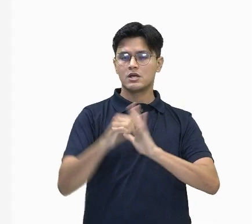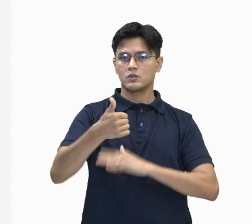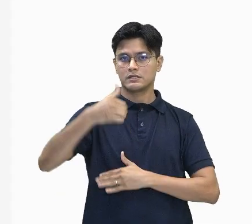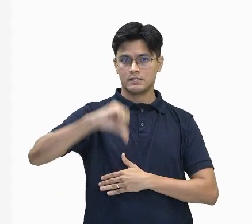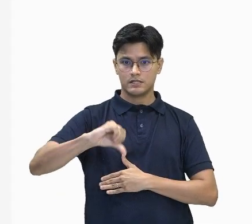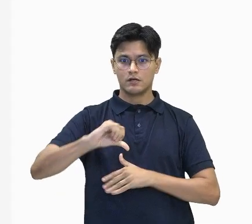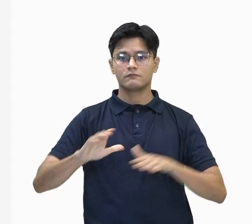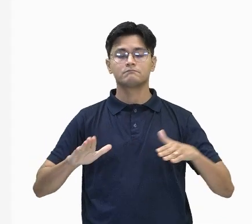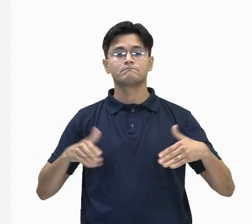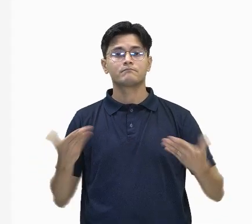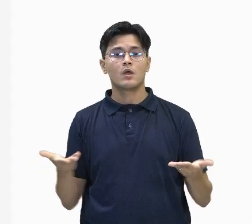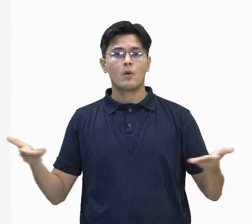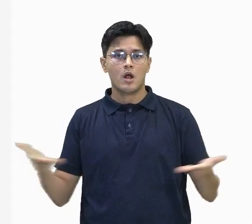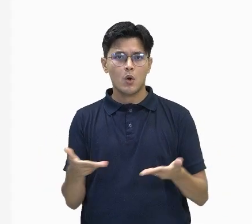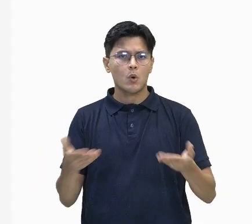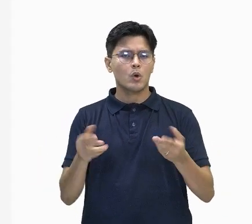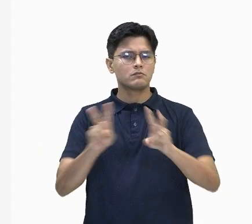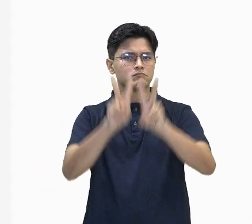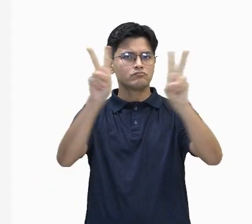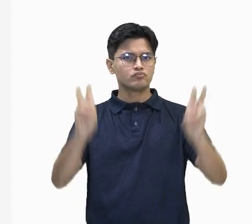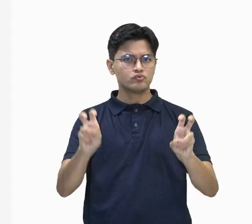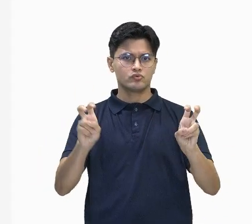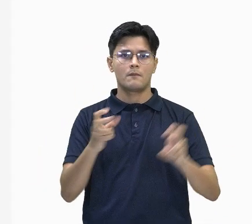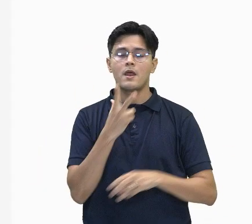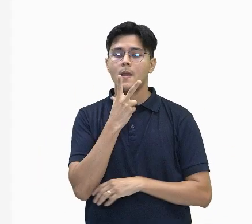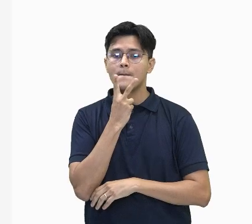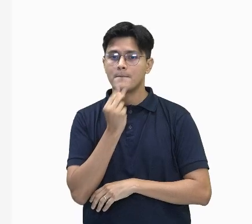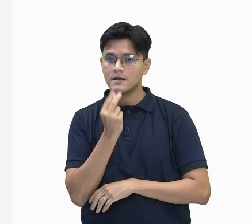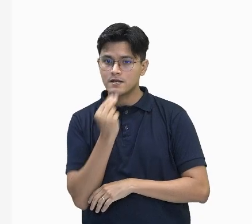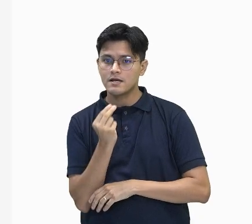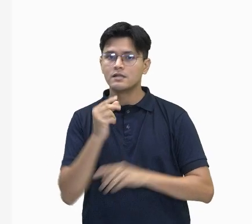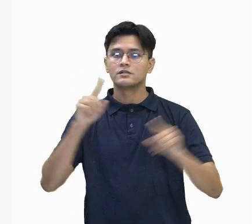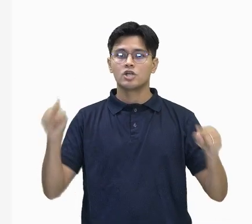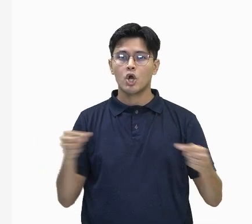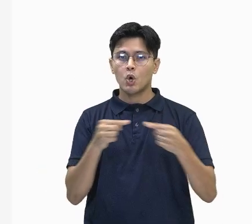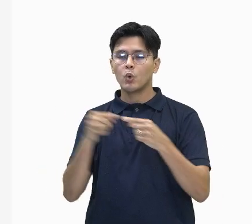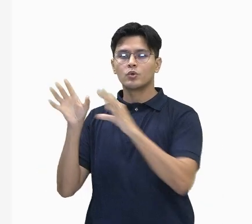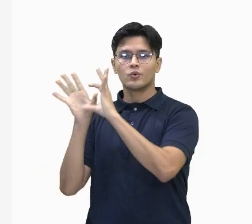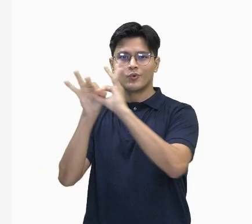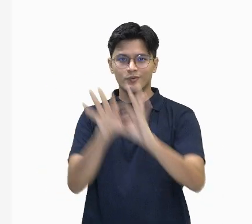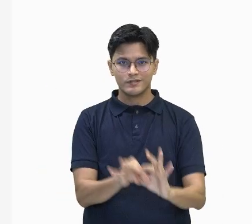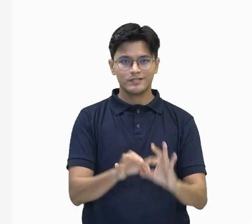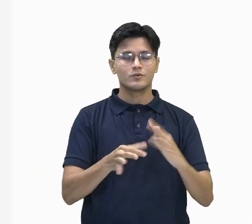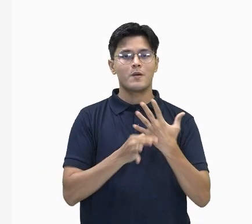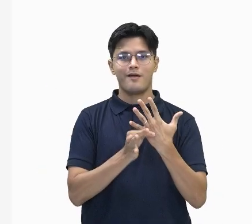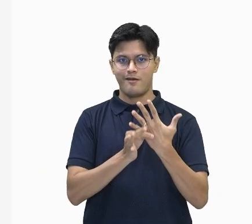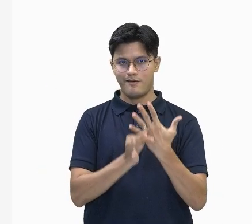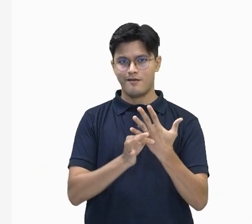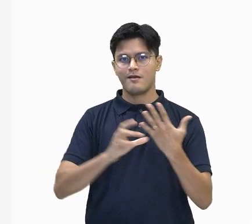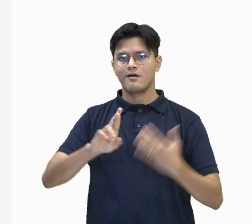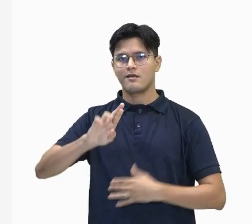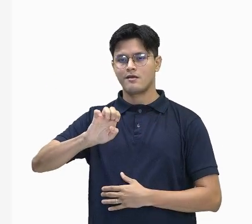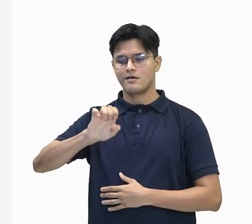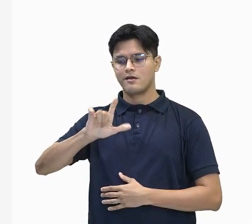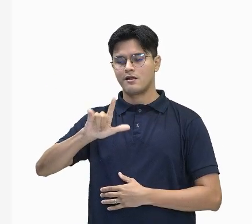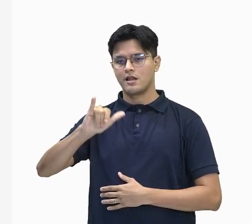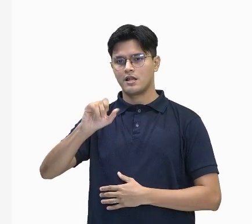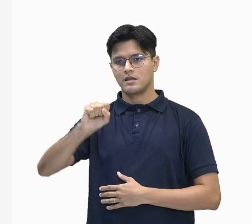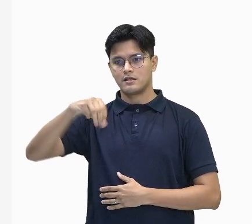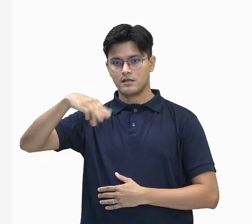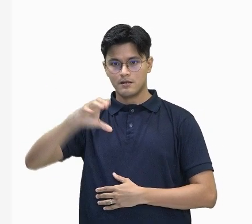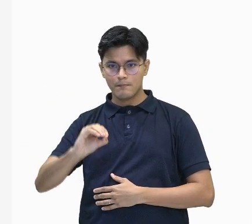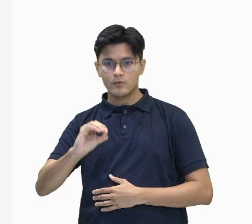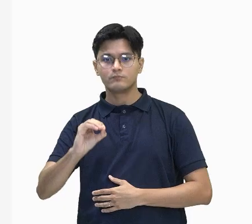de Assis no contexto do realismo, lembrando que Machado de Assis